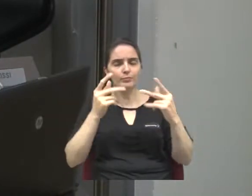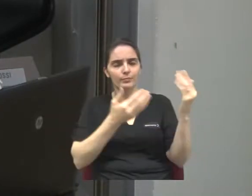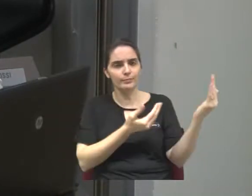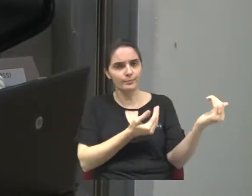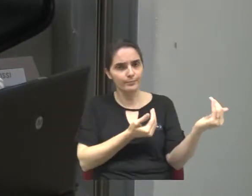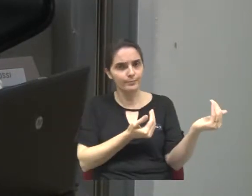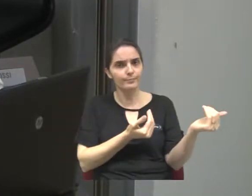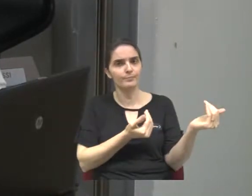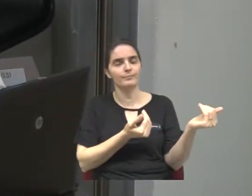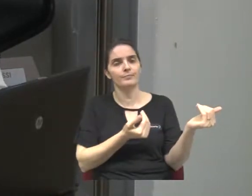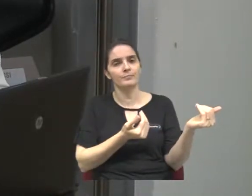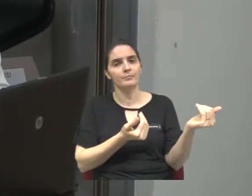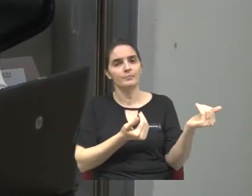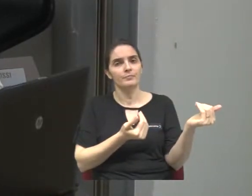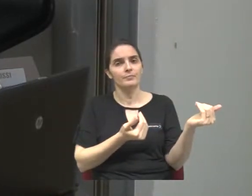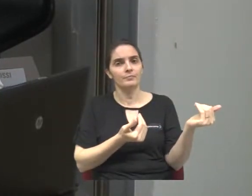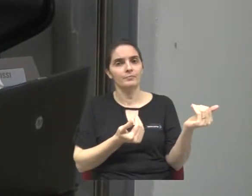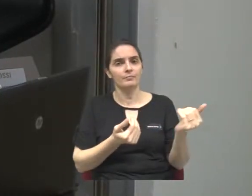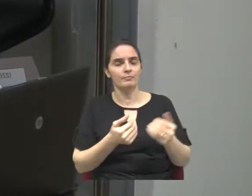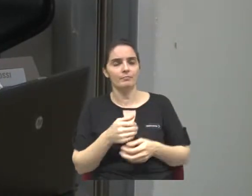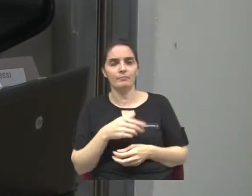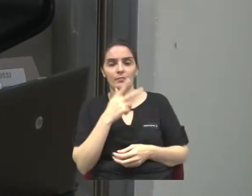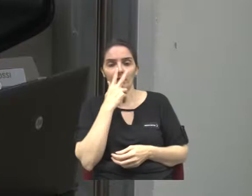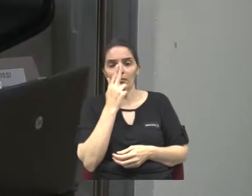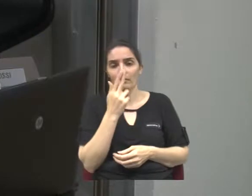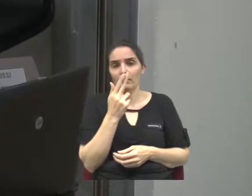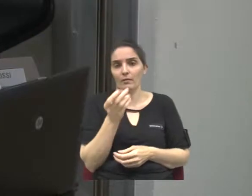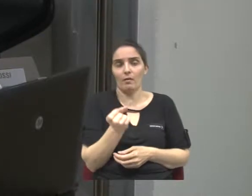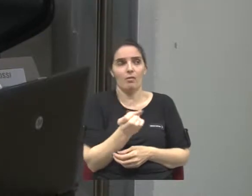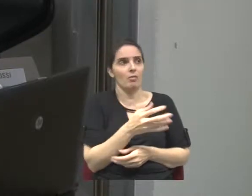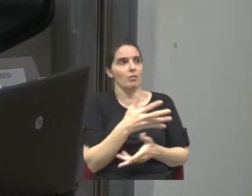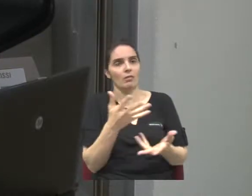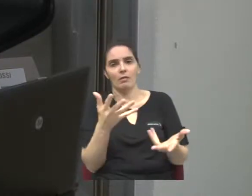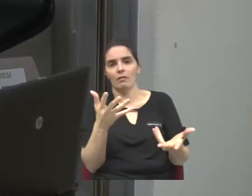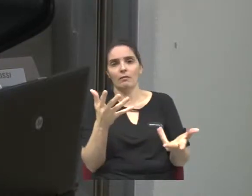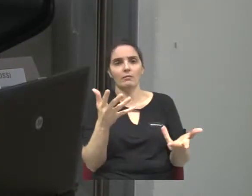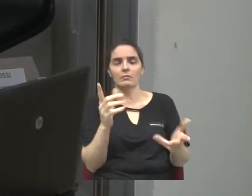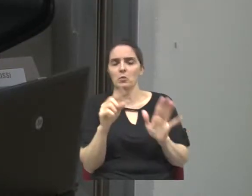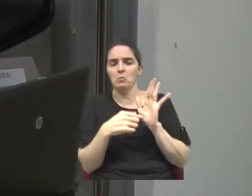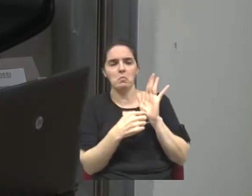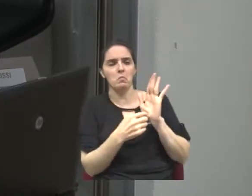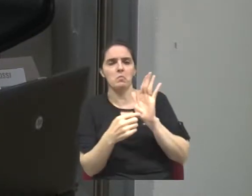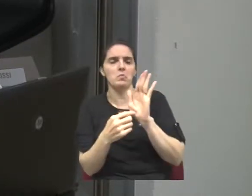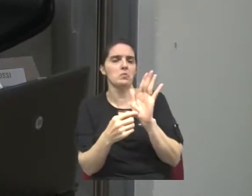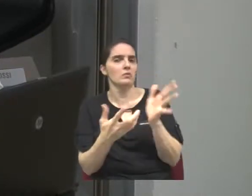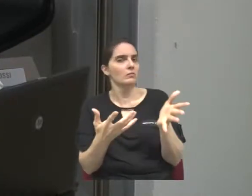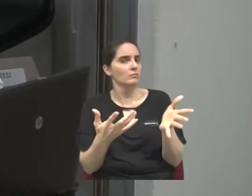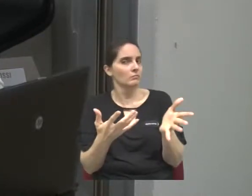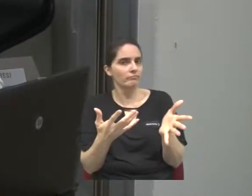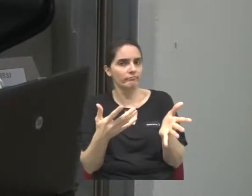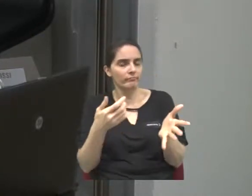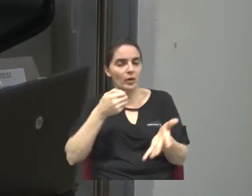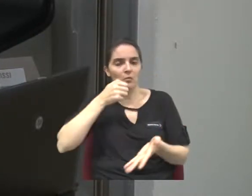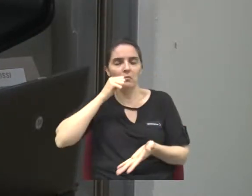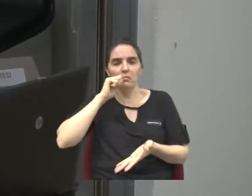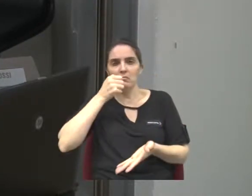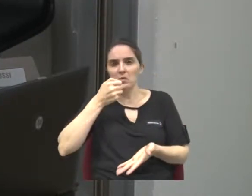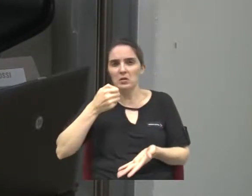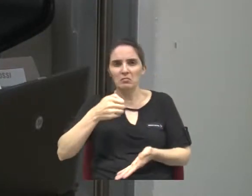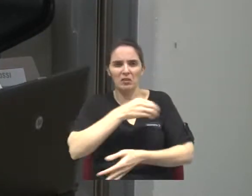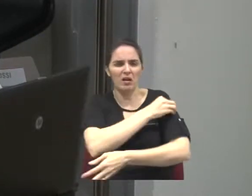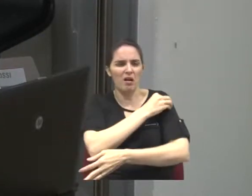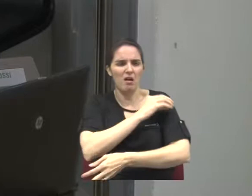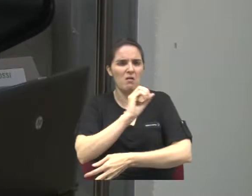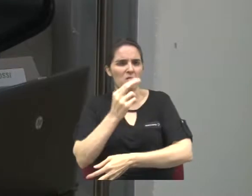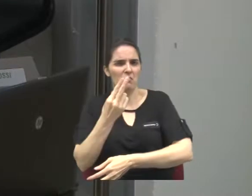Então, virou como uma moda. Então, não pela questão só do usar ou não usar a bebida alcoólica, se a pessoa tem idade para